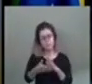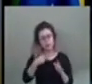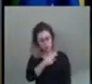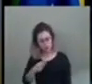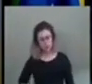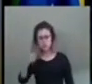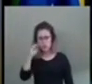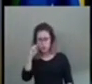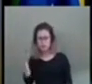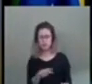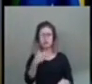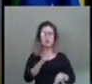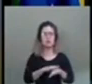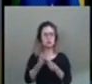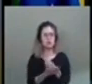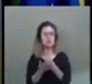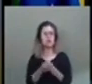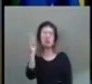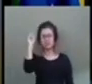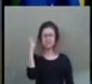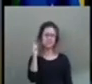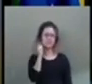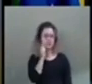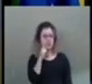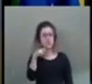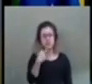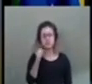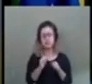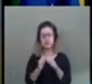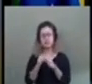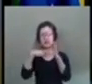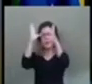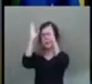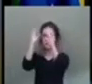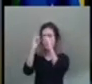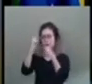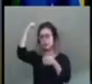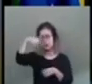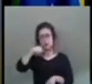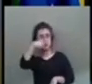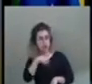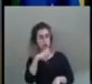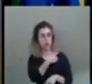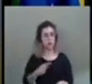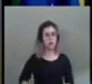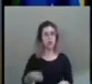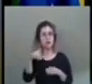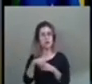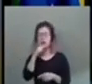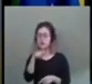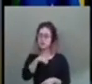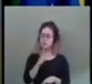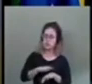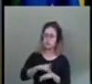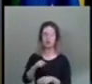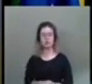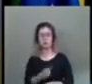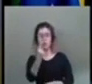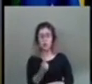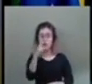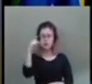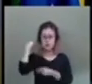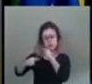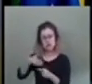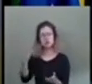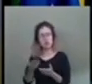vossa excelência seja observado nessa última tentativa que fazemos não apagar das luzes da palestras mas ainda há tempo para tanto que ao menos